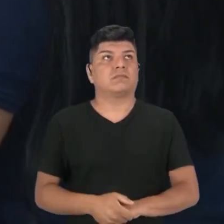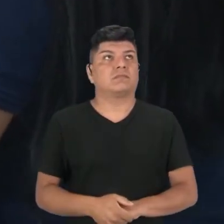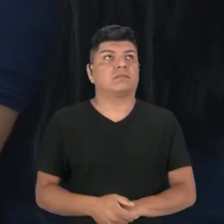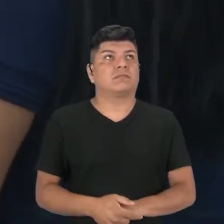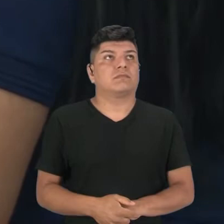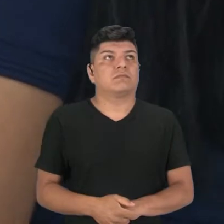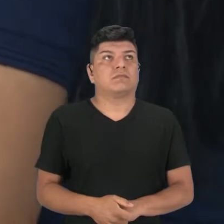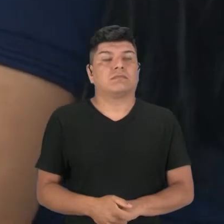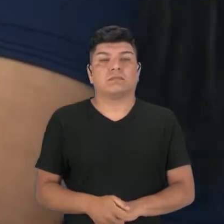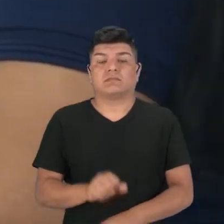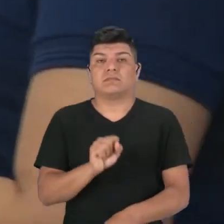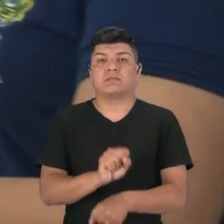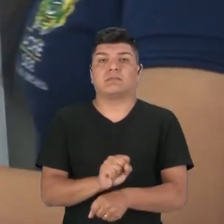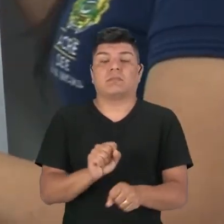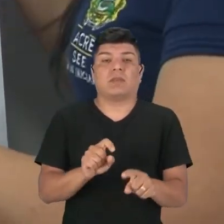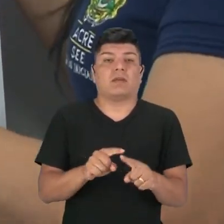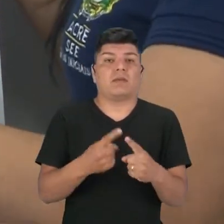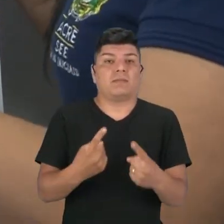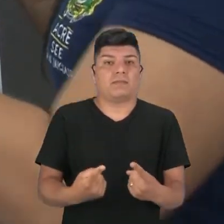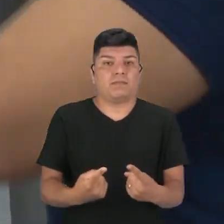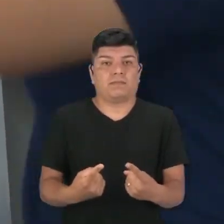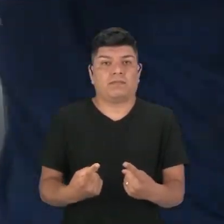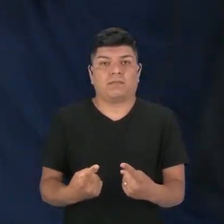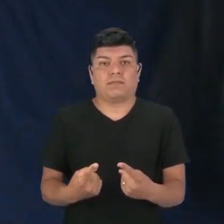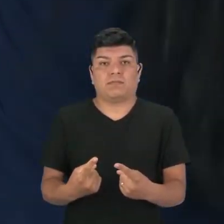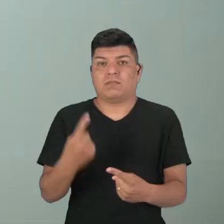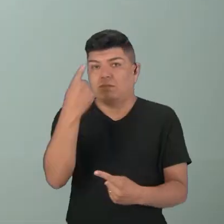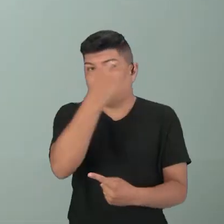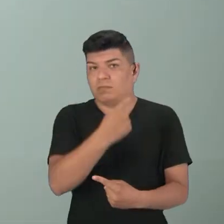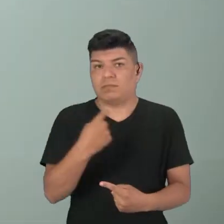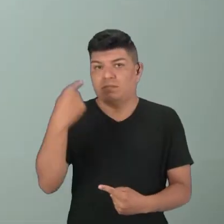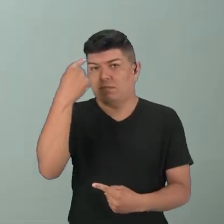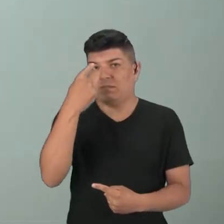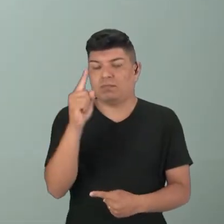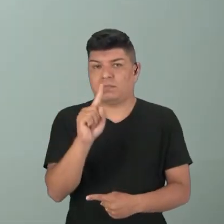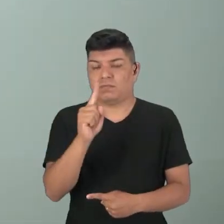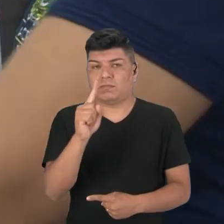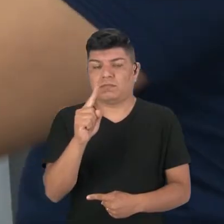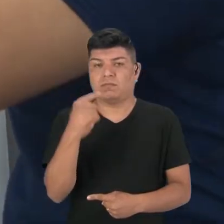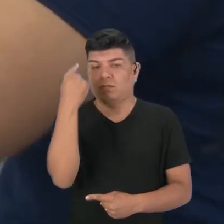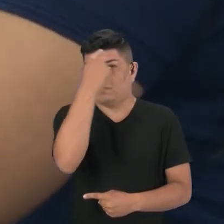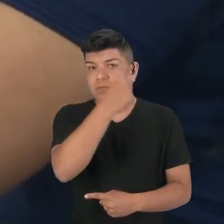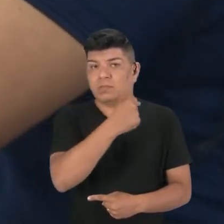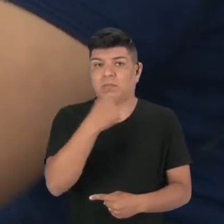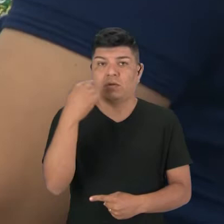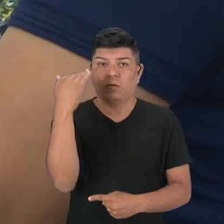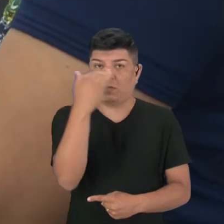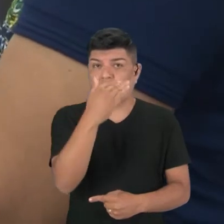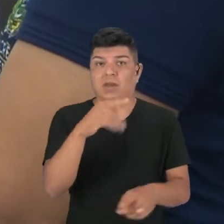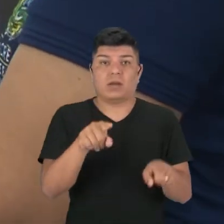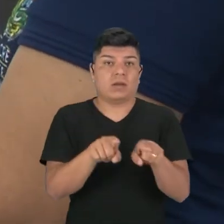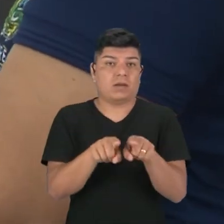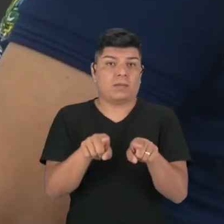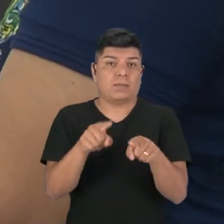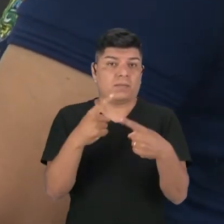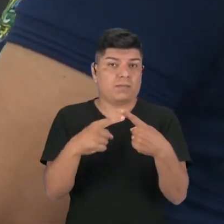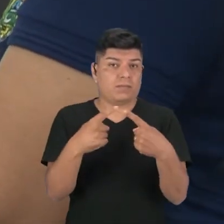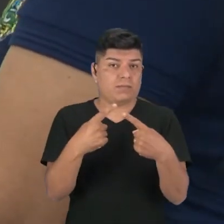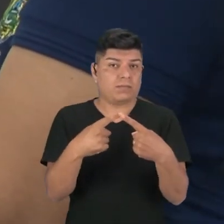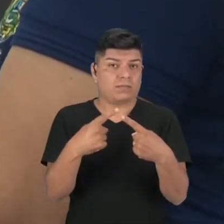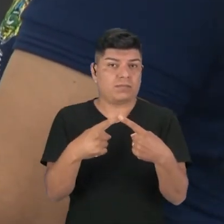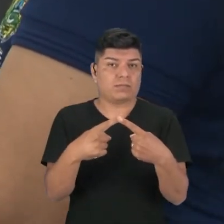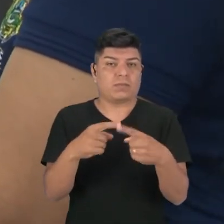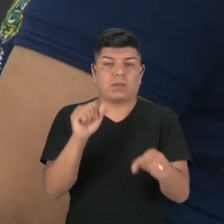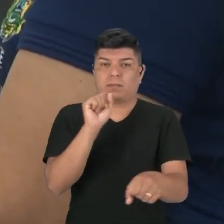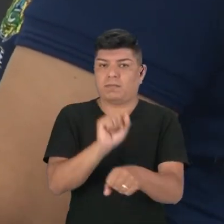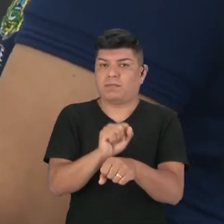Onde ele vai parar. Só que ele não fala que foi 1 hora, não, ó. É 1 hora e meia. Eu só dei uma volta completa, que parou no 19h45. Ele